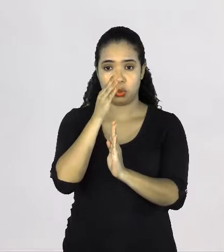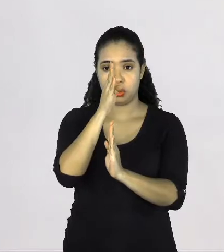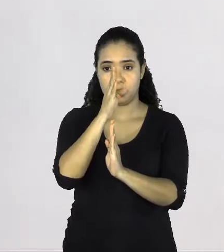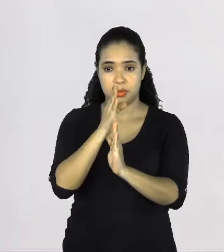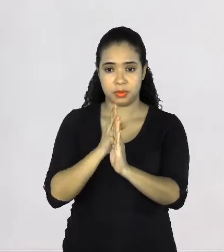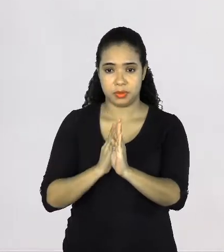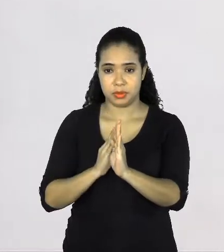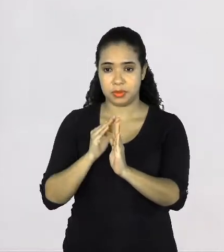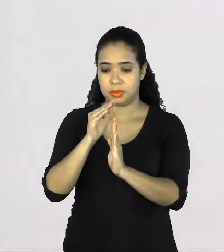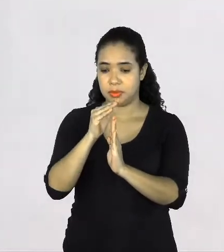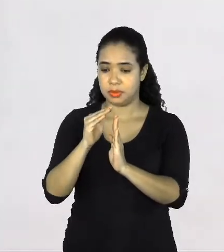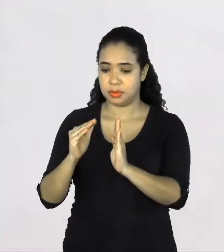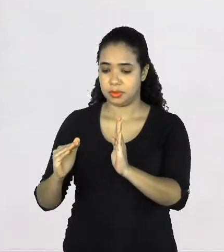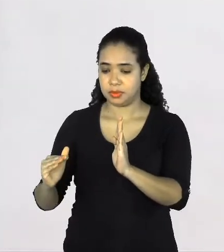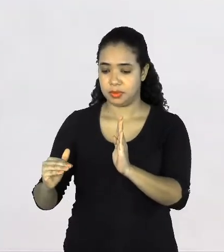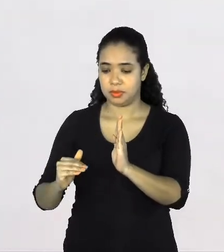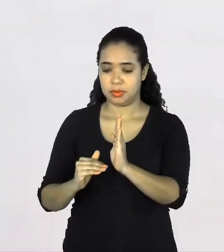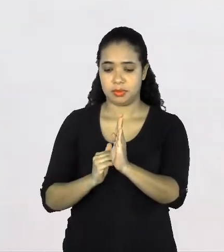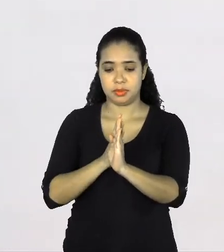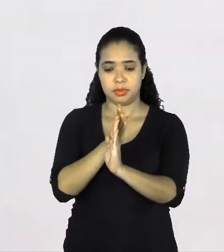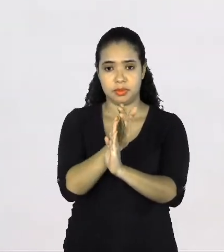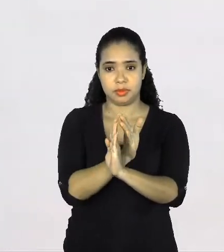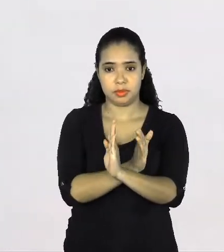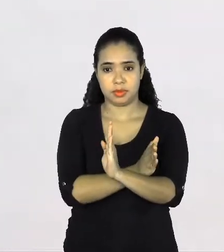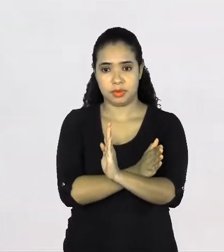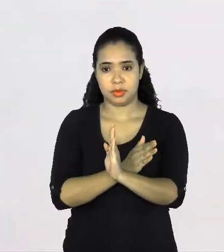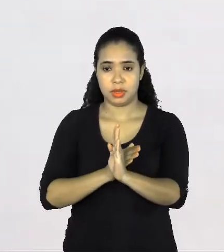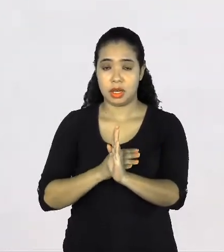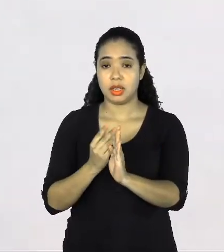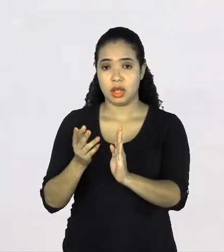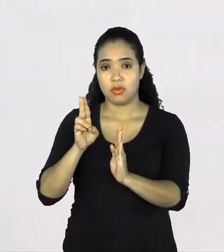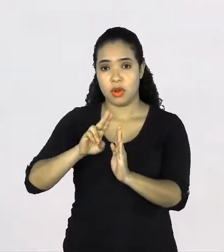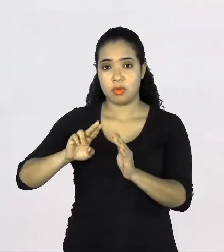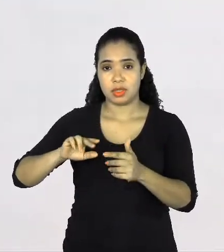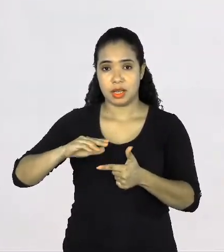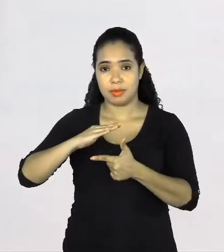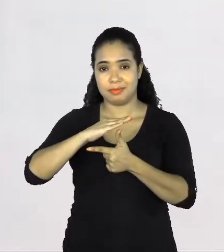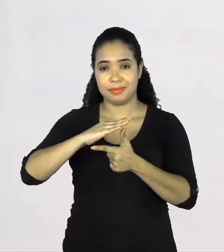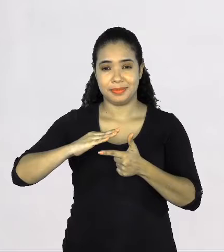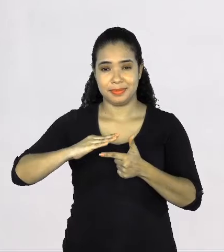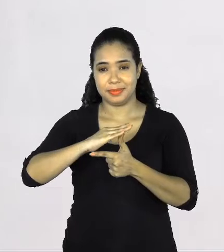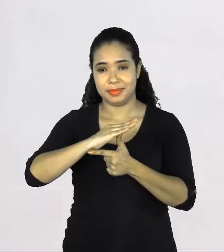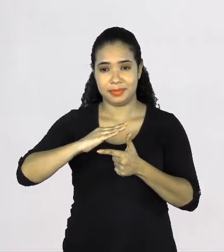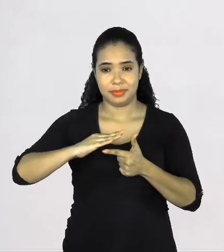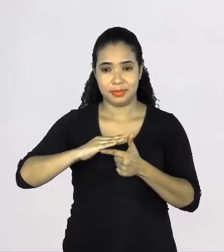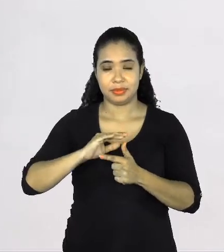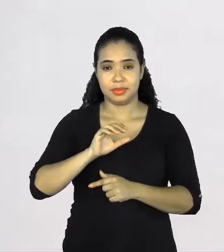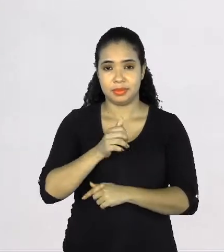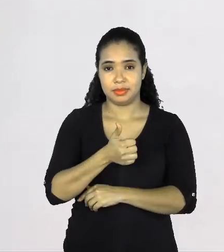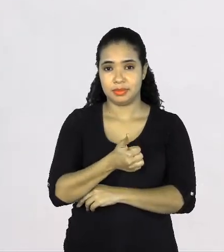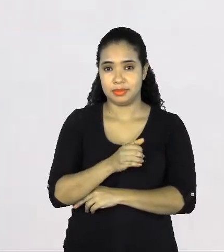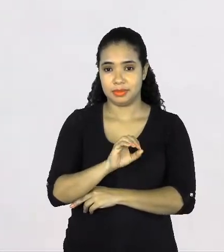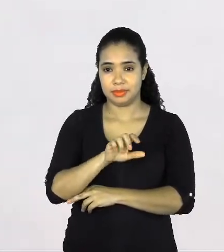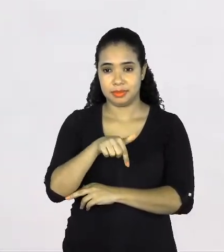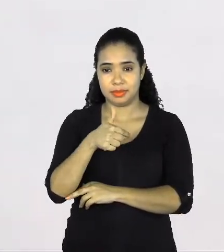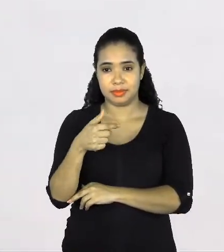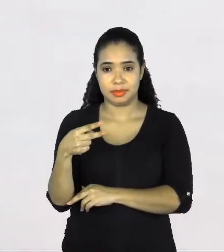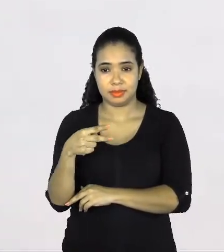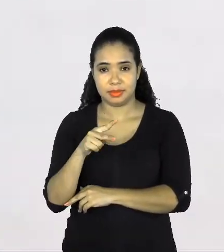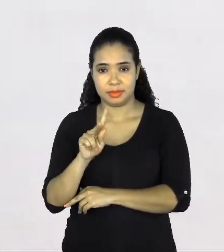quê? Teorema de Pitágoras. Hipotenusa ao quadrado, cateto ao quadrado,